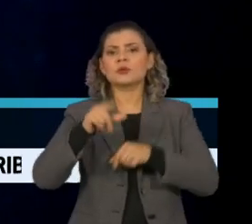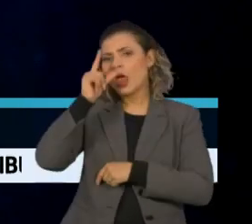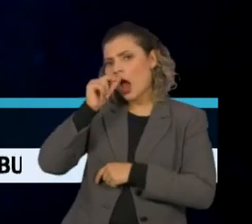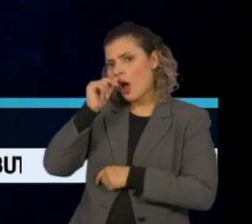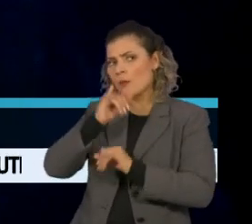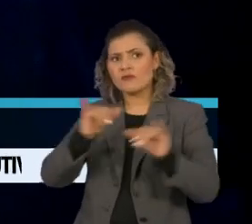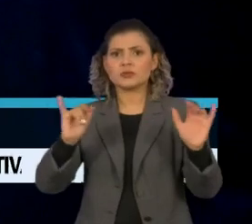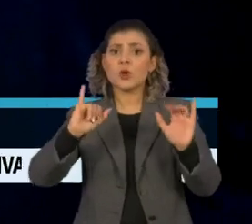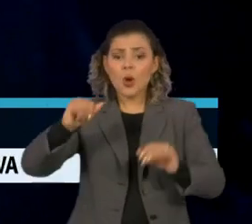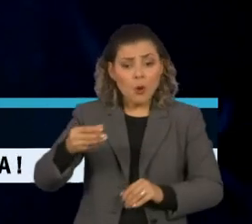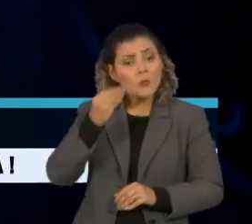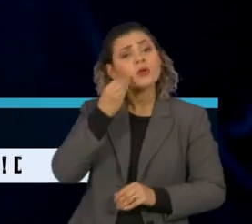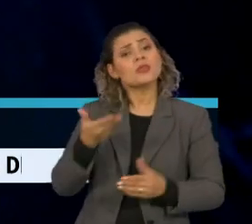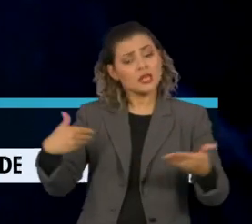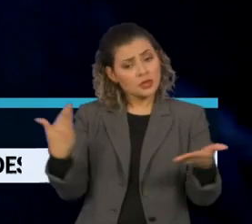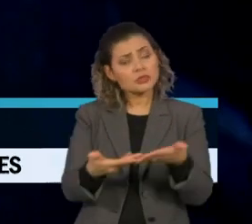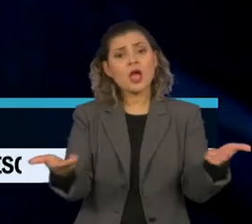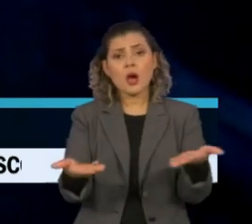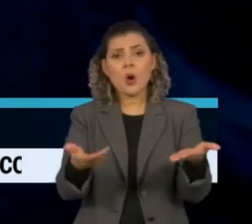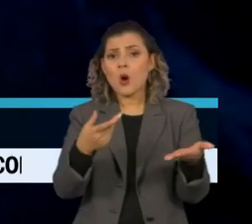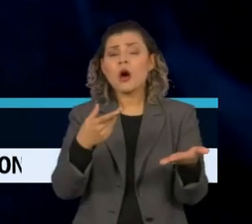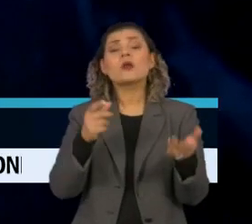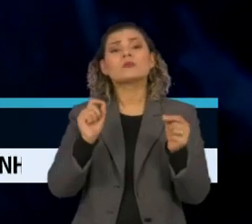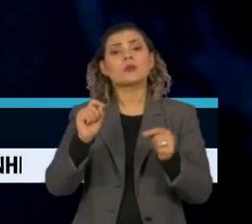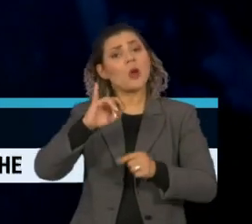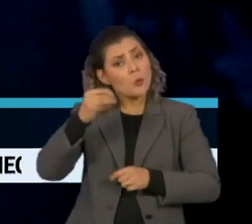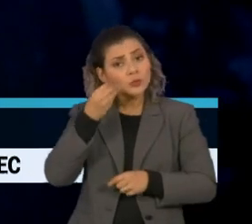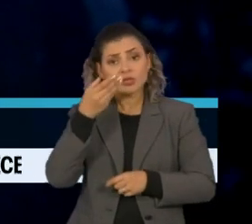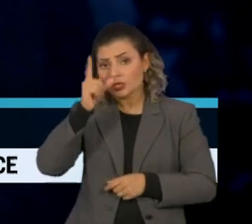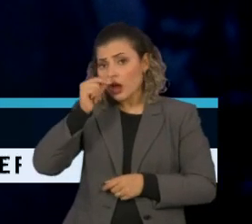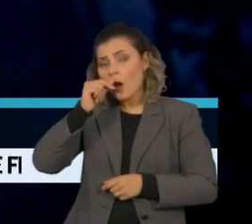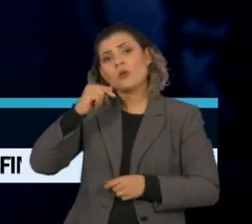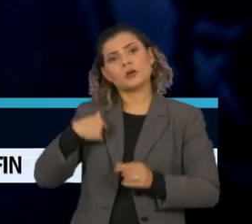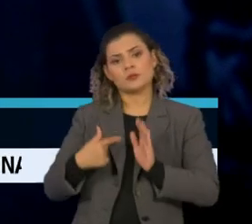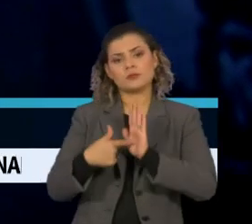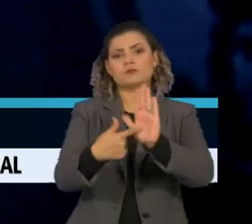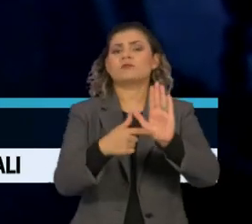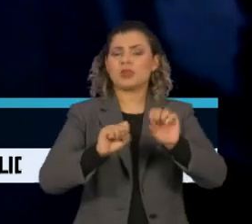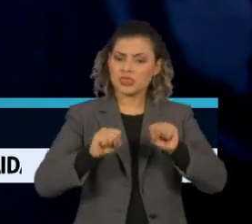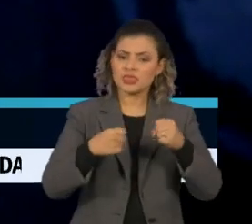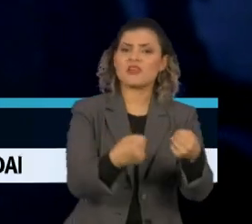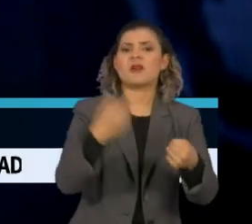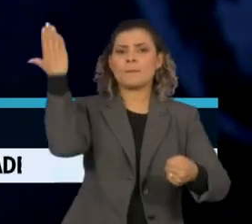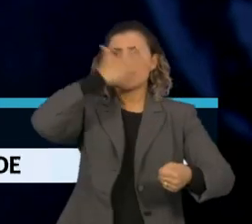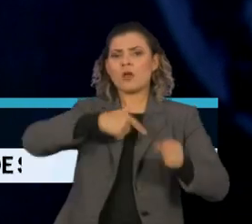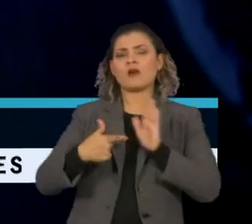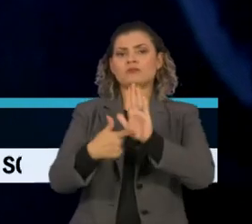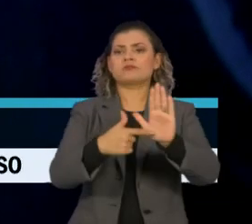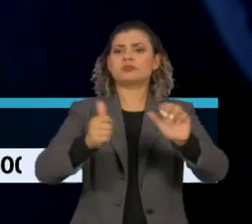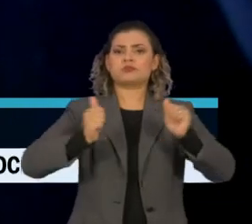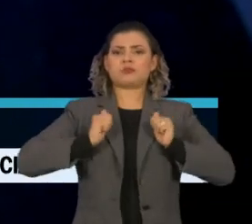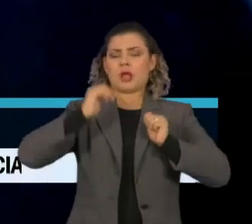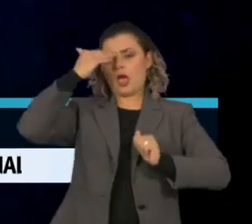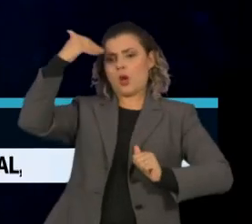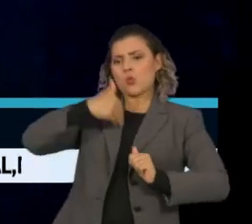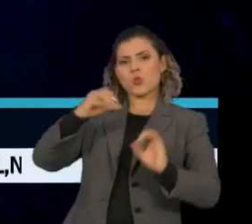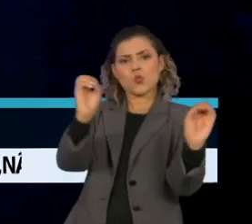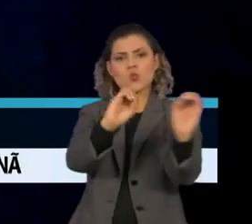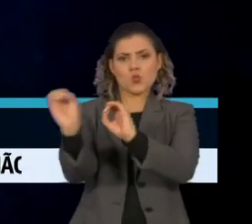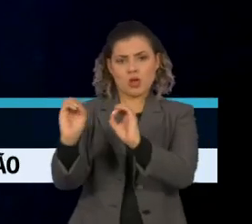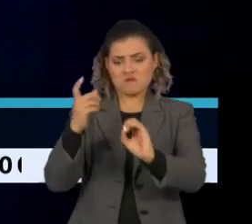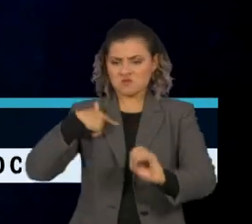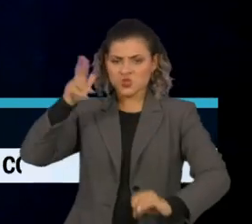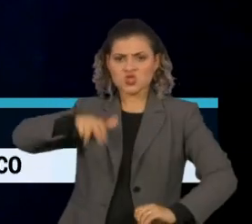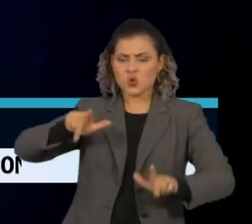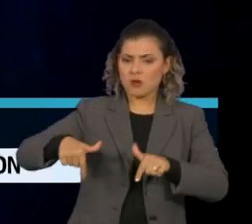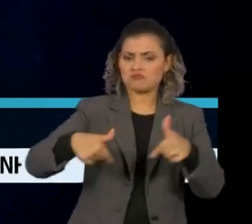afirma que será uma oportunidade até agora negada para que o ex-governador se de fenda e prove a improcedência das acusações que ele